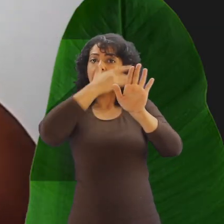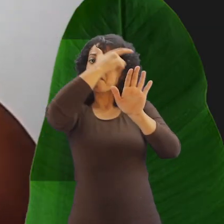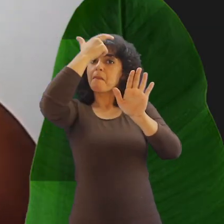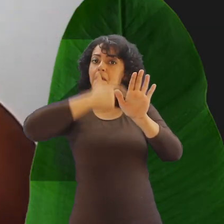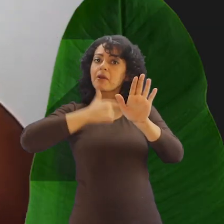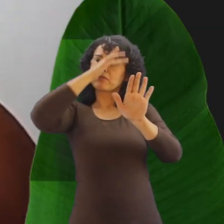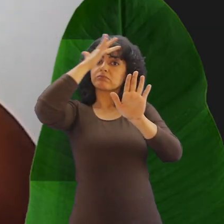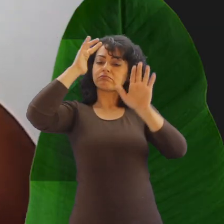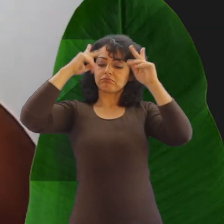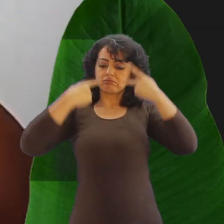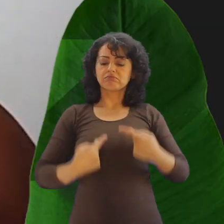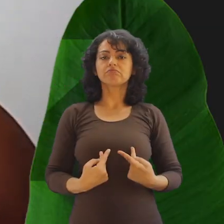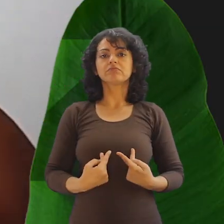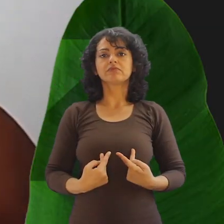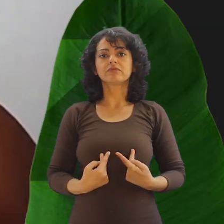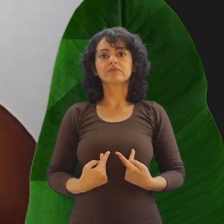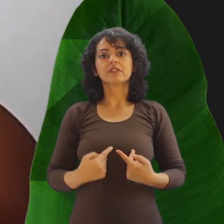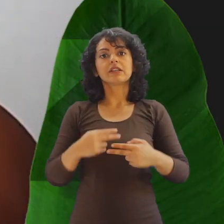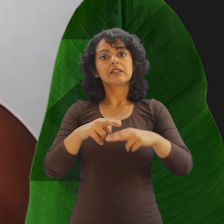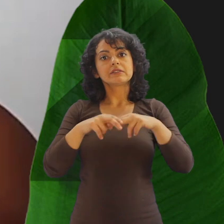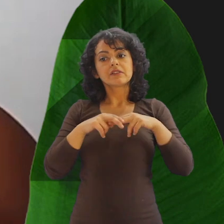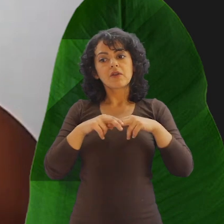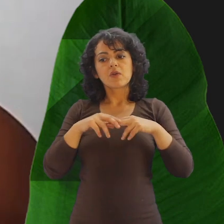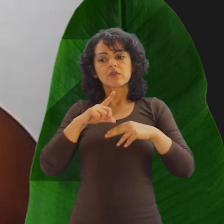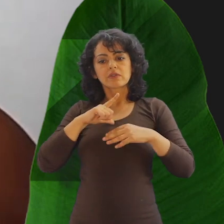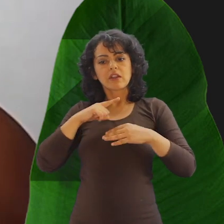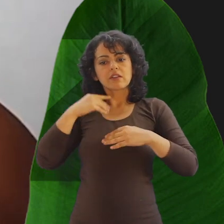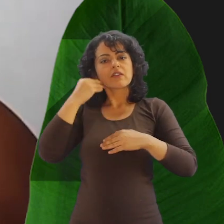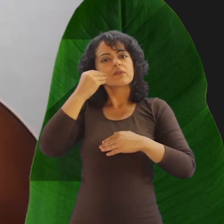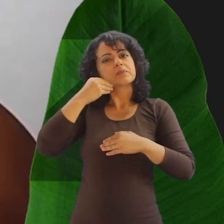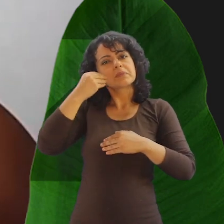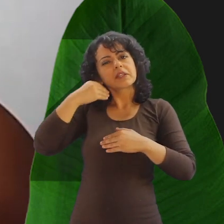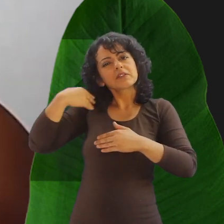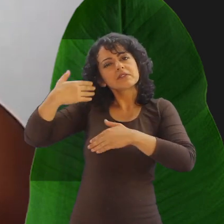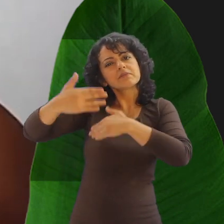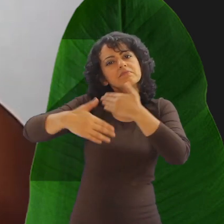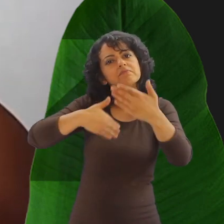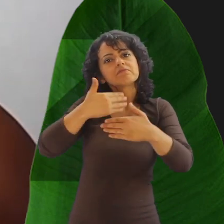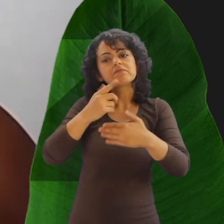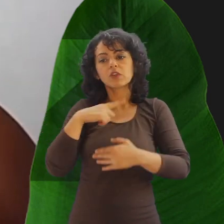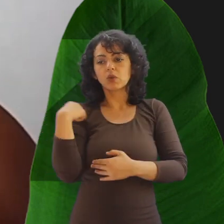vivência, a gente se colocava em estados